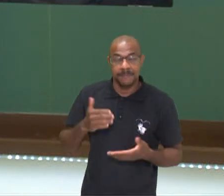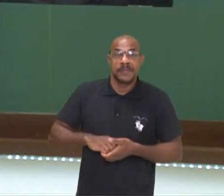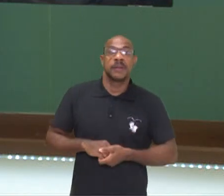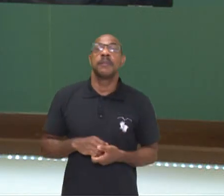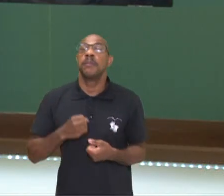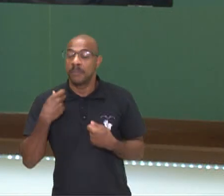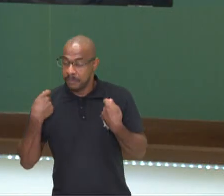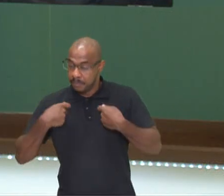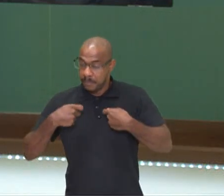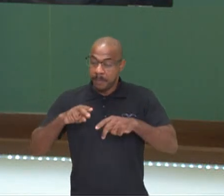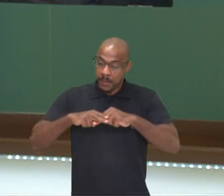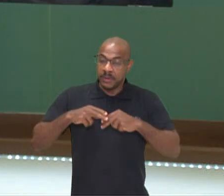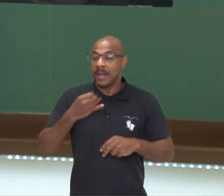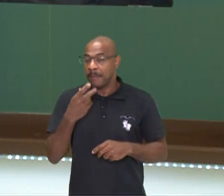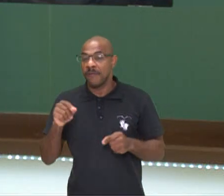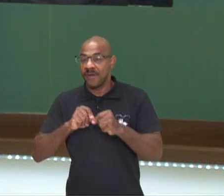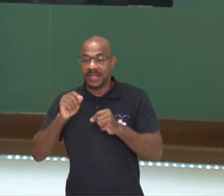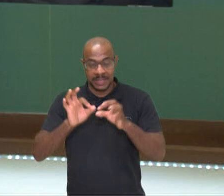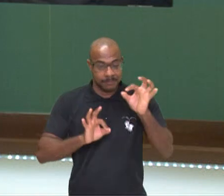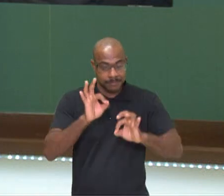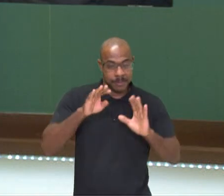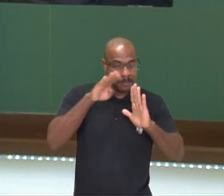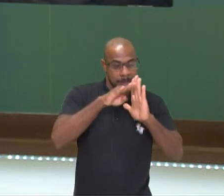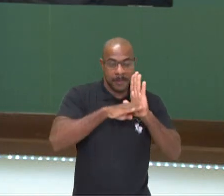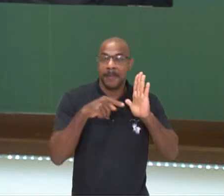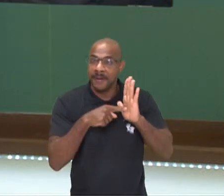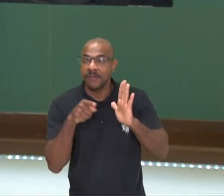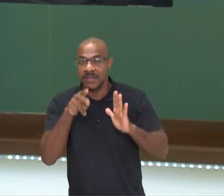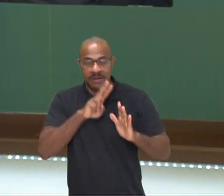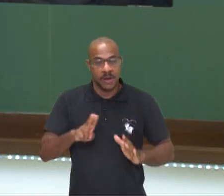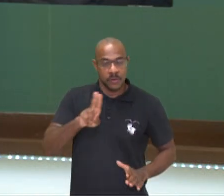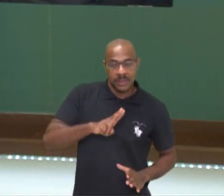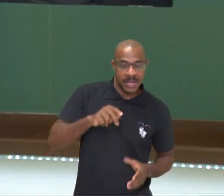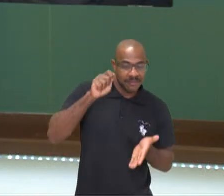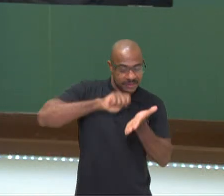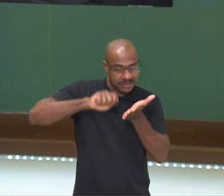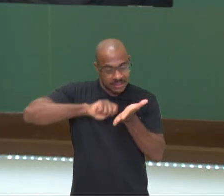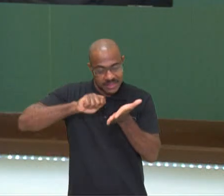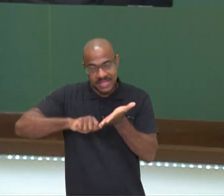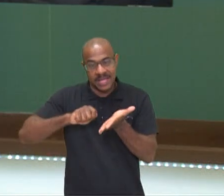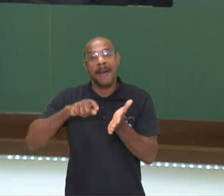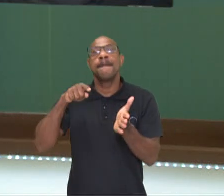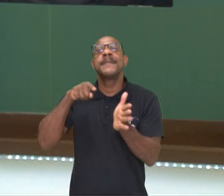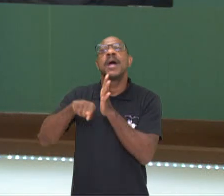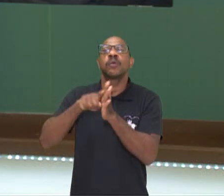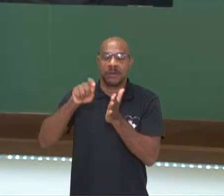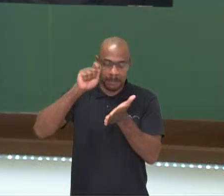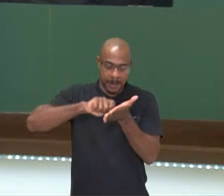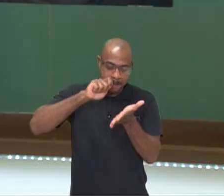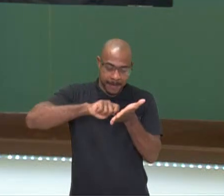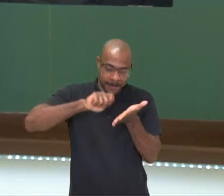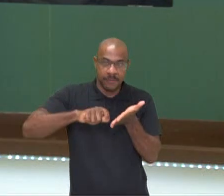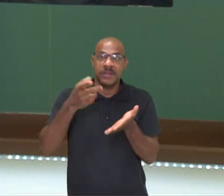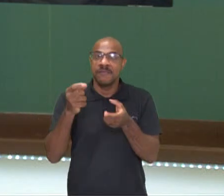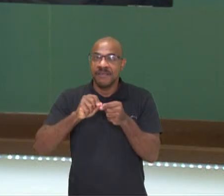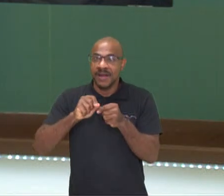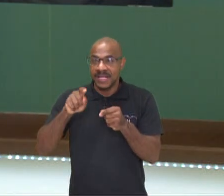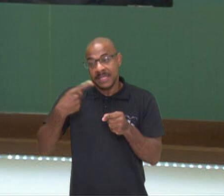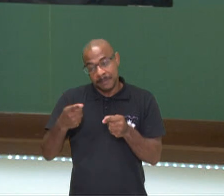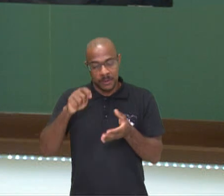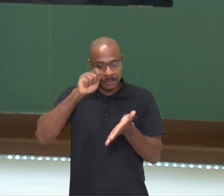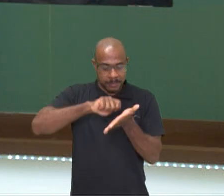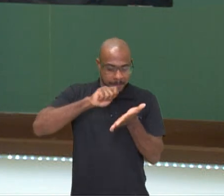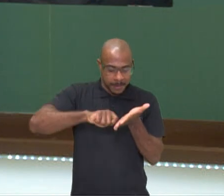o teu roteiro para você não se perder você vai utilizar vai escrever todas as perguntas que você quer fazer